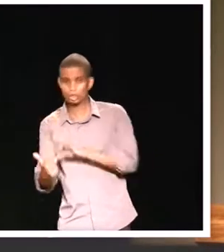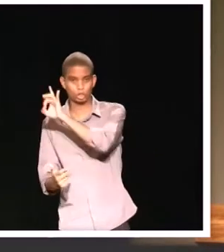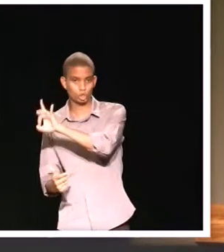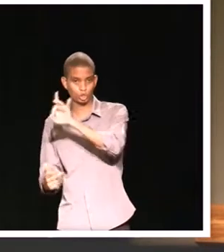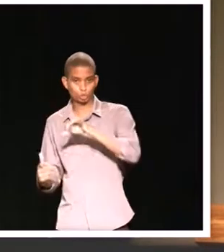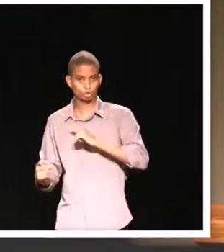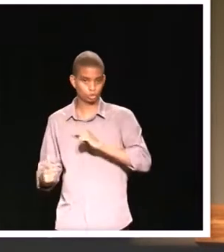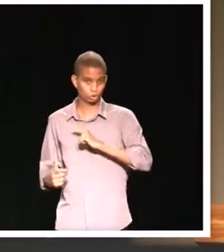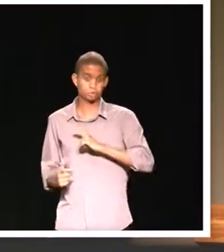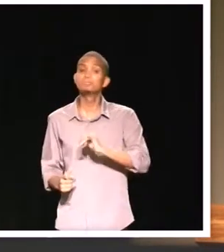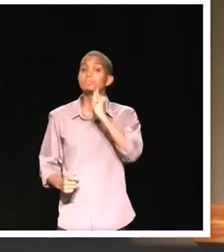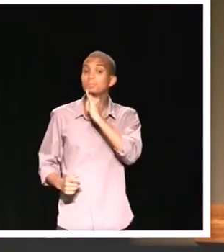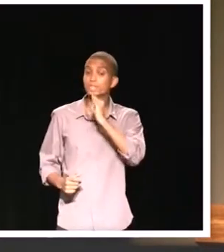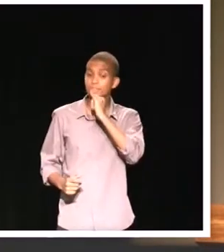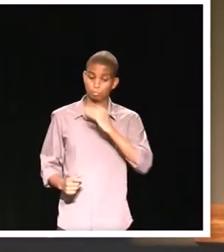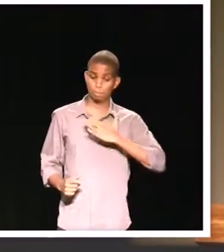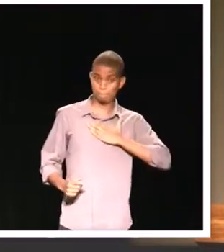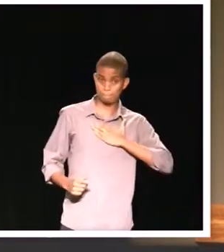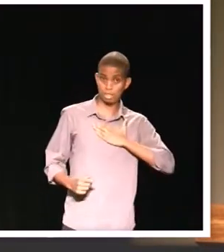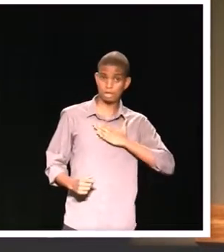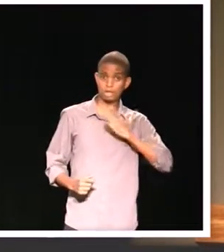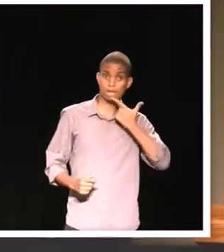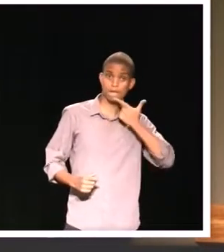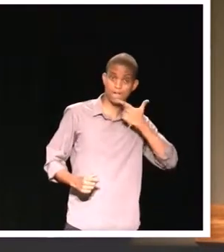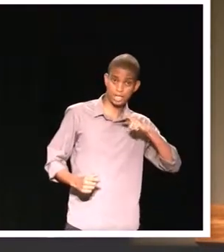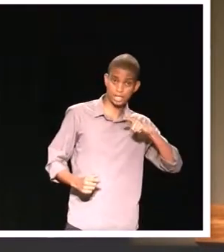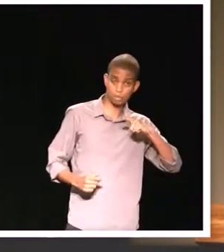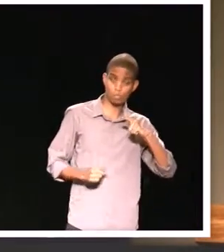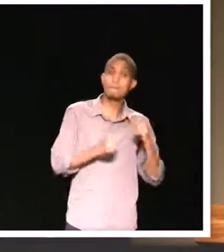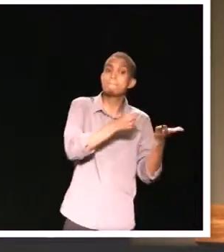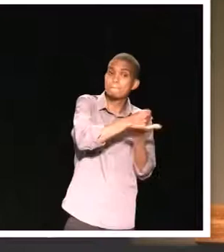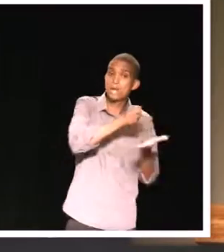Por exemplo, a minha língua básica é o